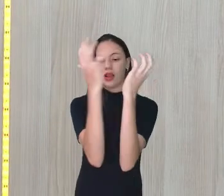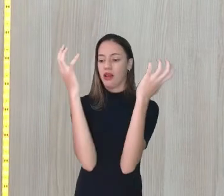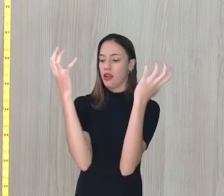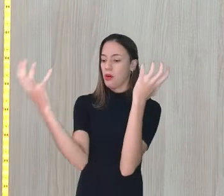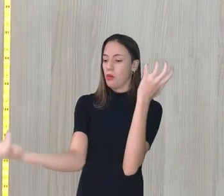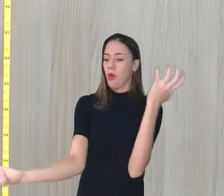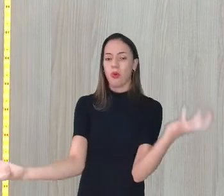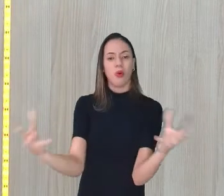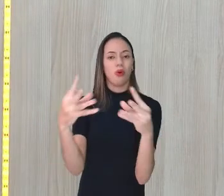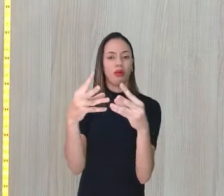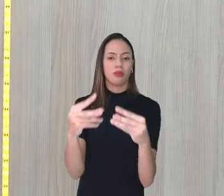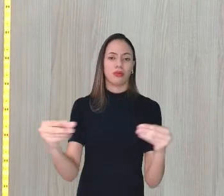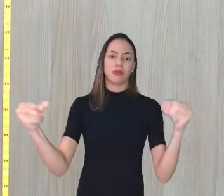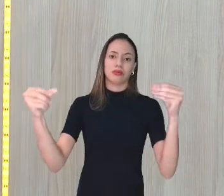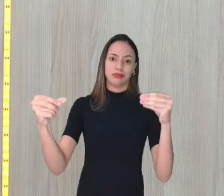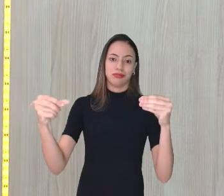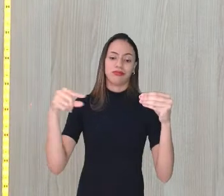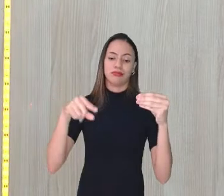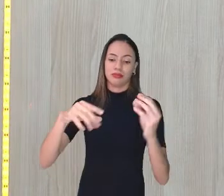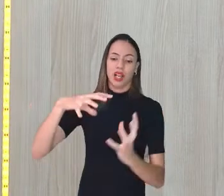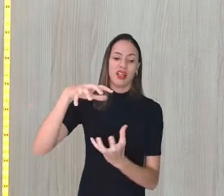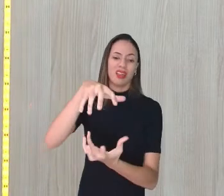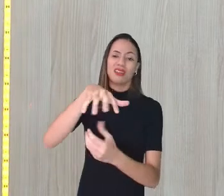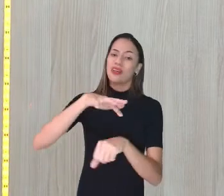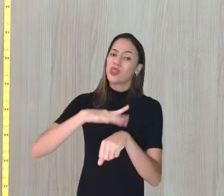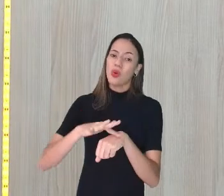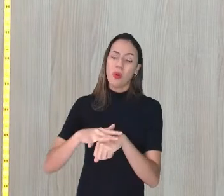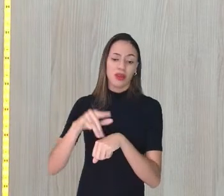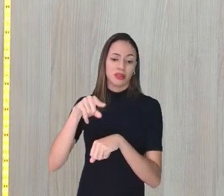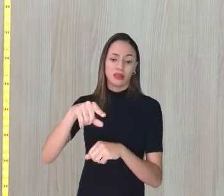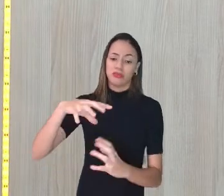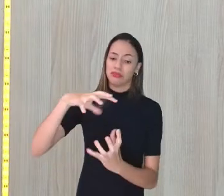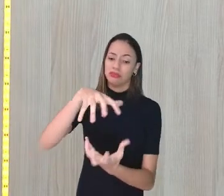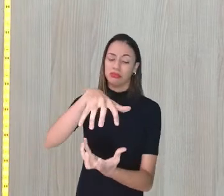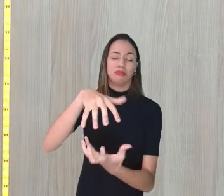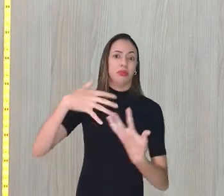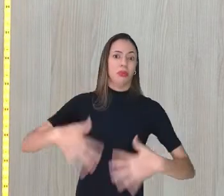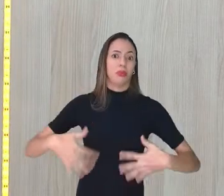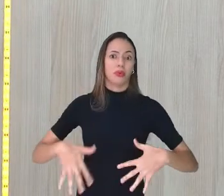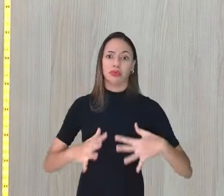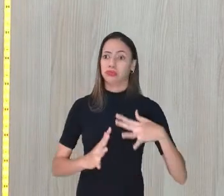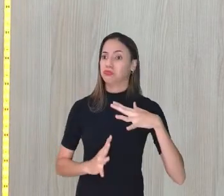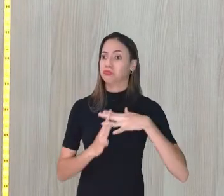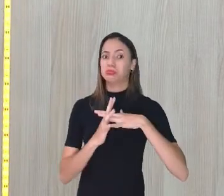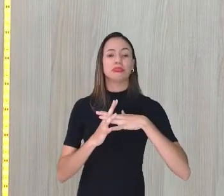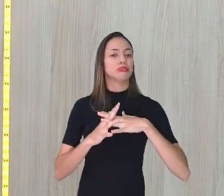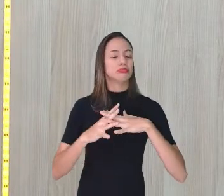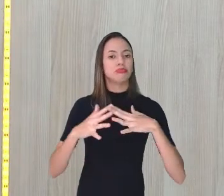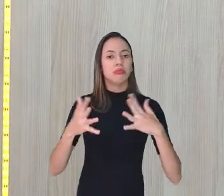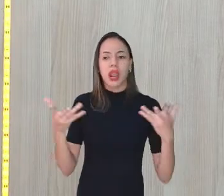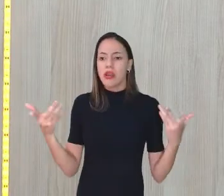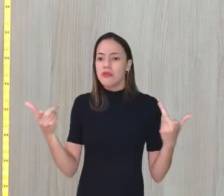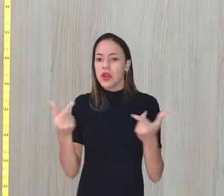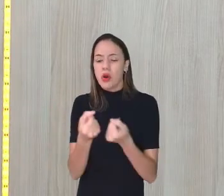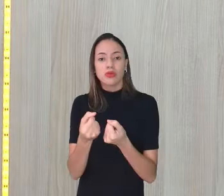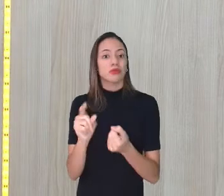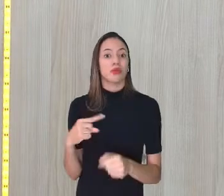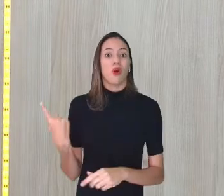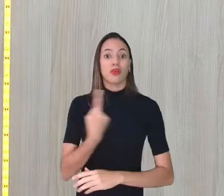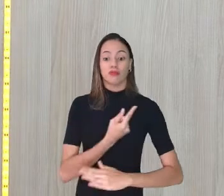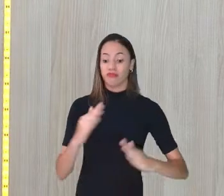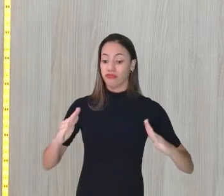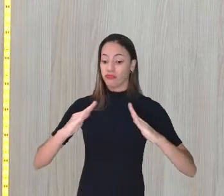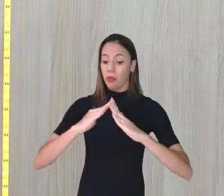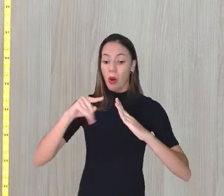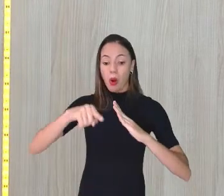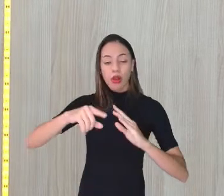nosso planeta Terra, que é esse planeta tão fantástico, né? Nossa verdadeira moradia. E a gente,